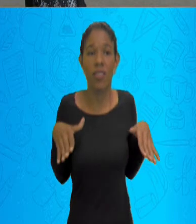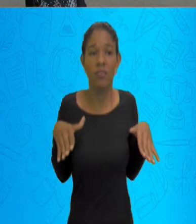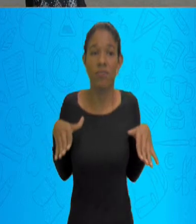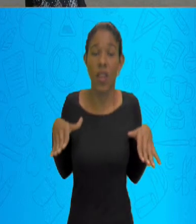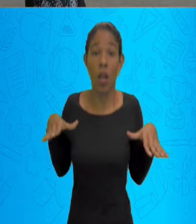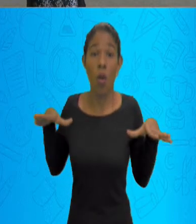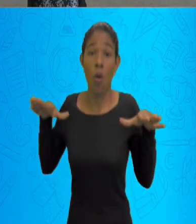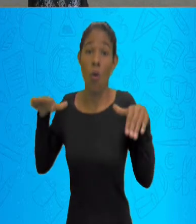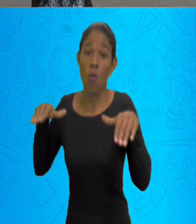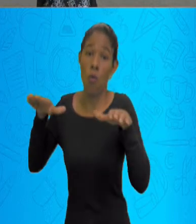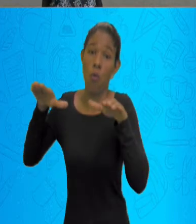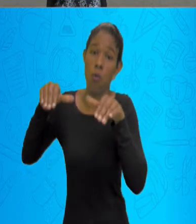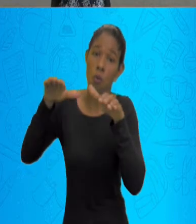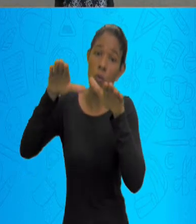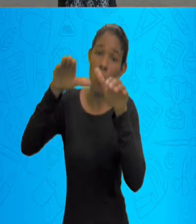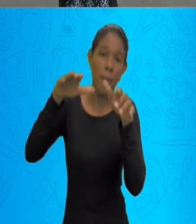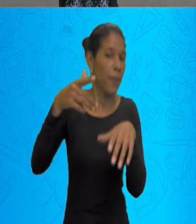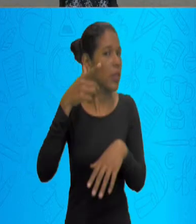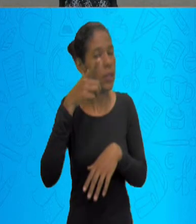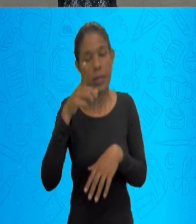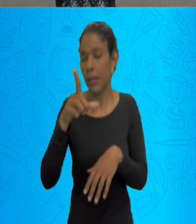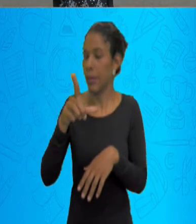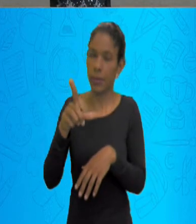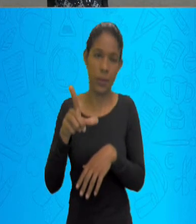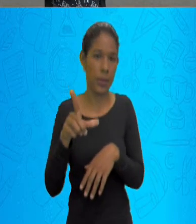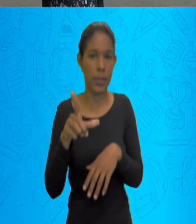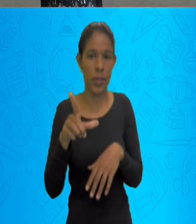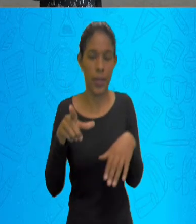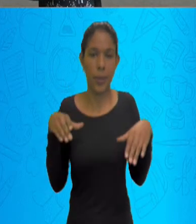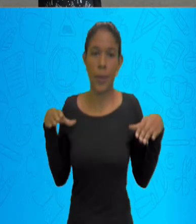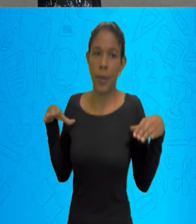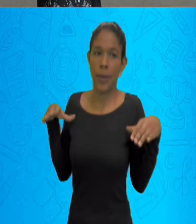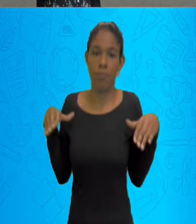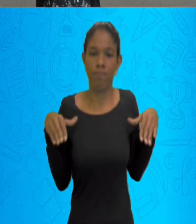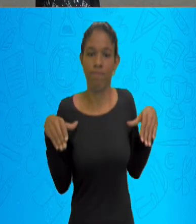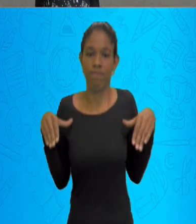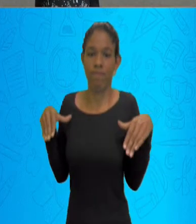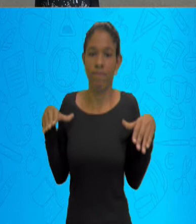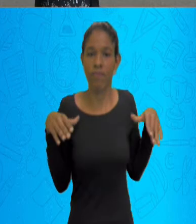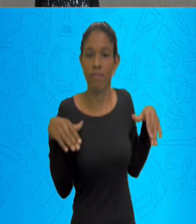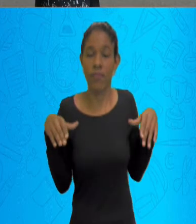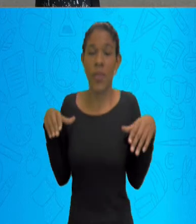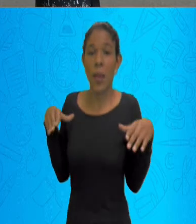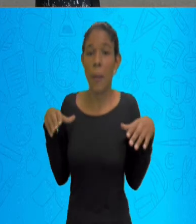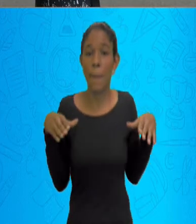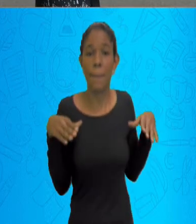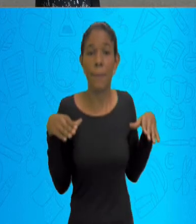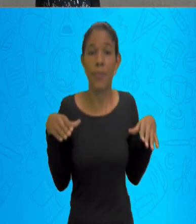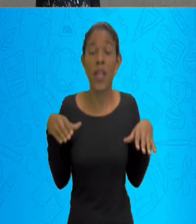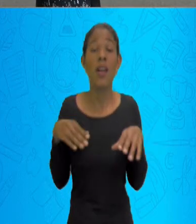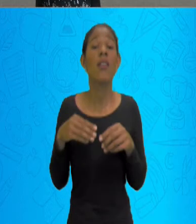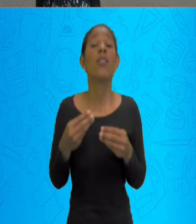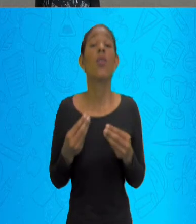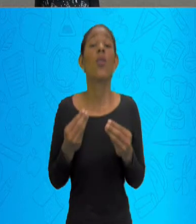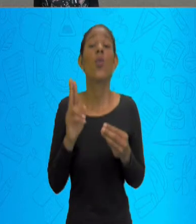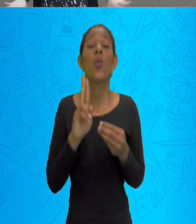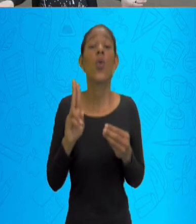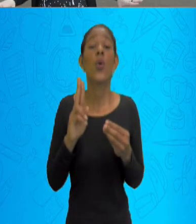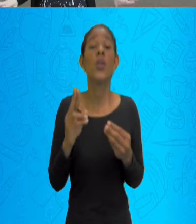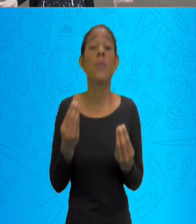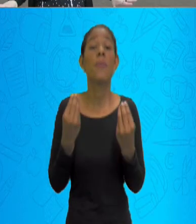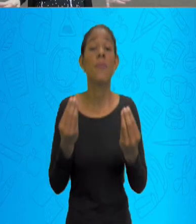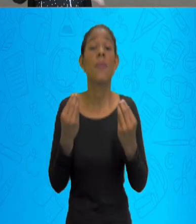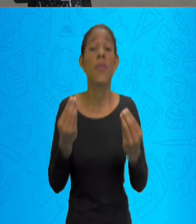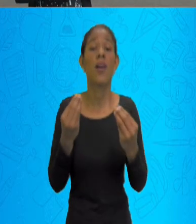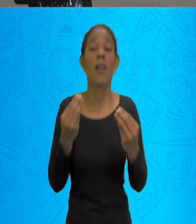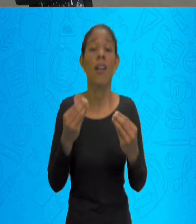consegue voar. As asas, no caso dos pinguins, elas servem como pás dentro da água,